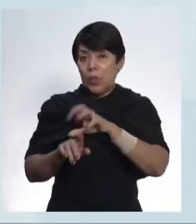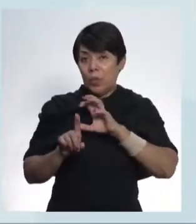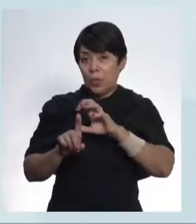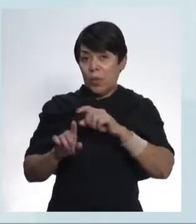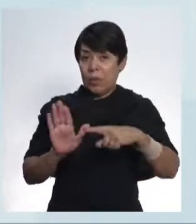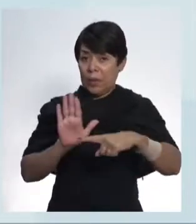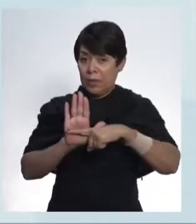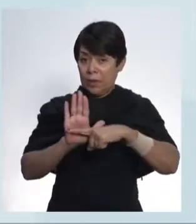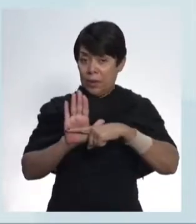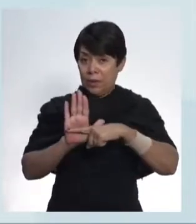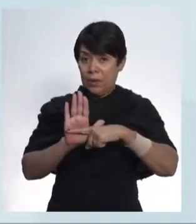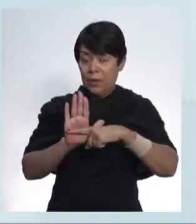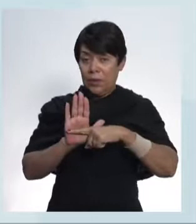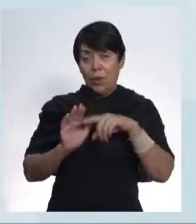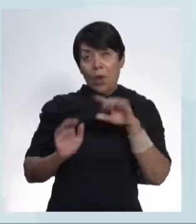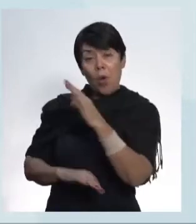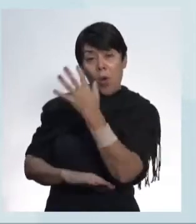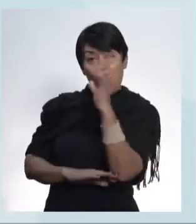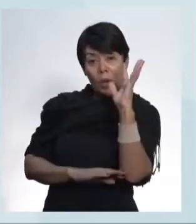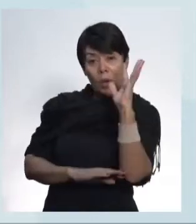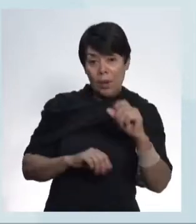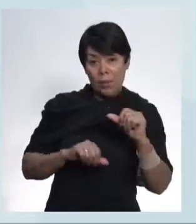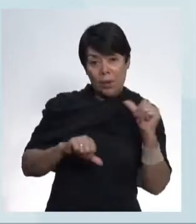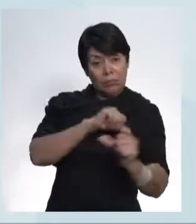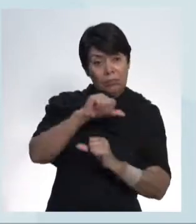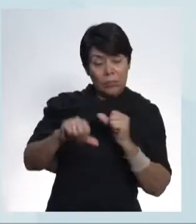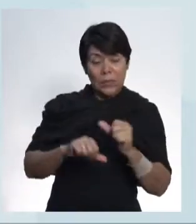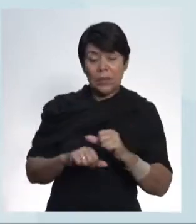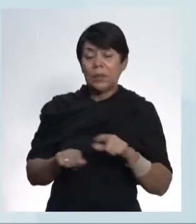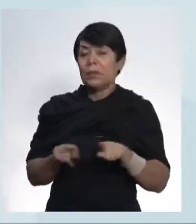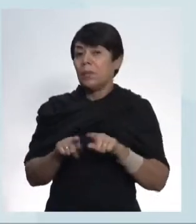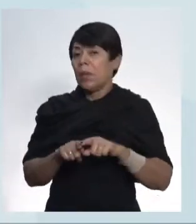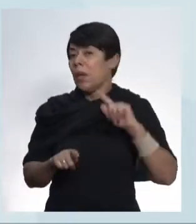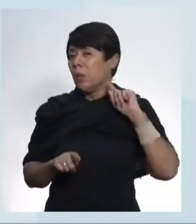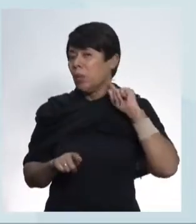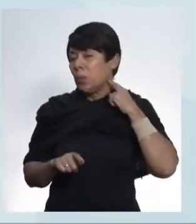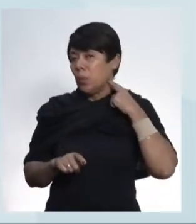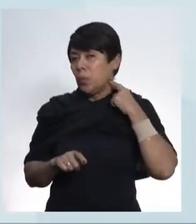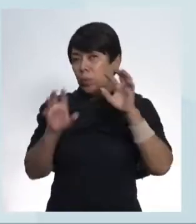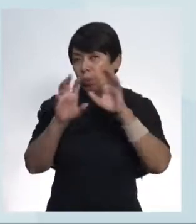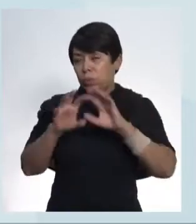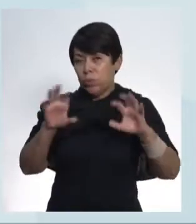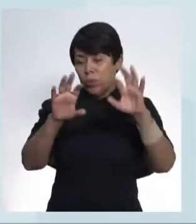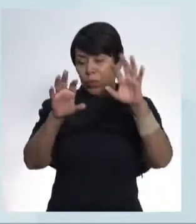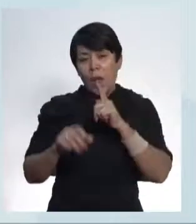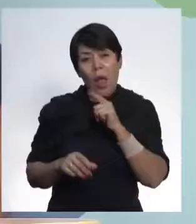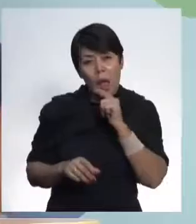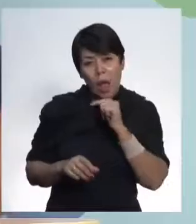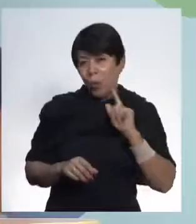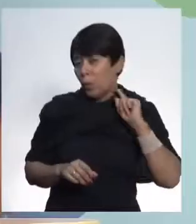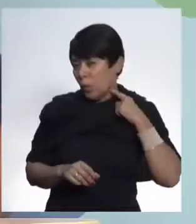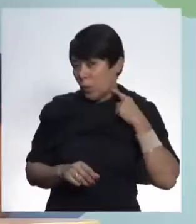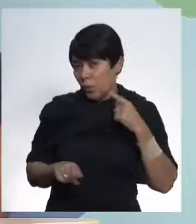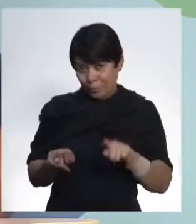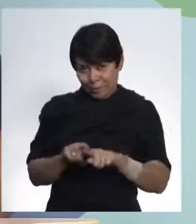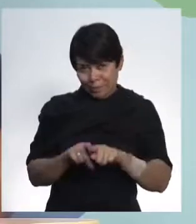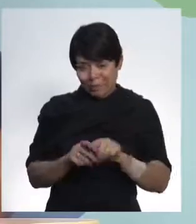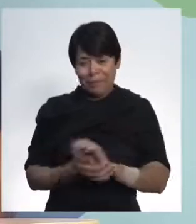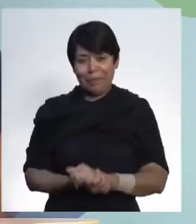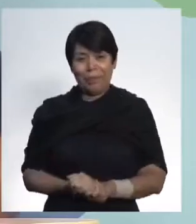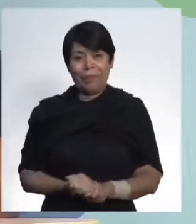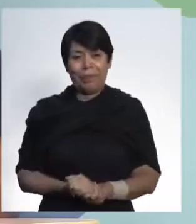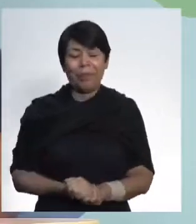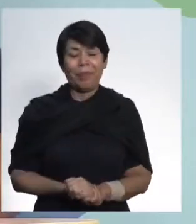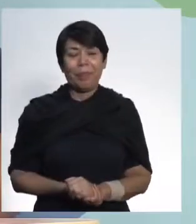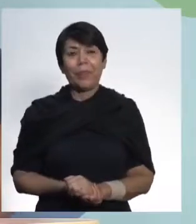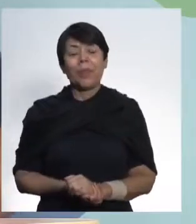negativo e mudanças climáticas, e principalmente o que foi falado aí, a poluição. Perfeito? Isso. Vamos aí seguindo aí, vamos ver agora o que